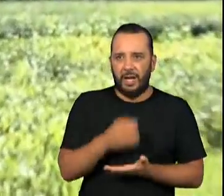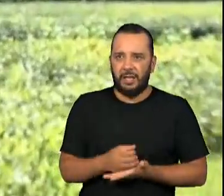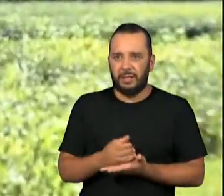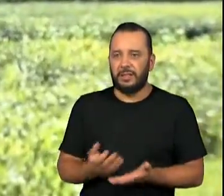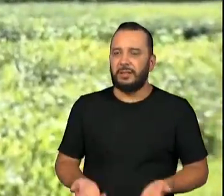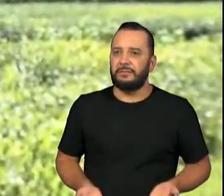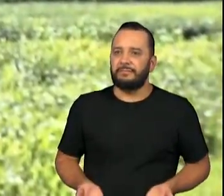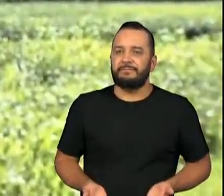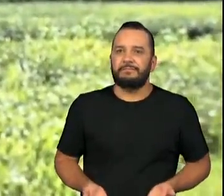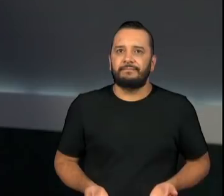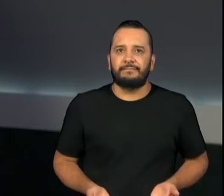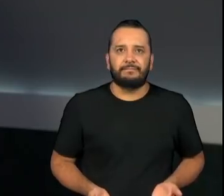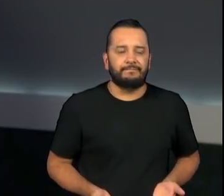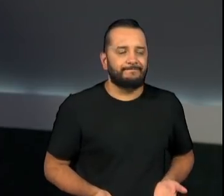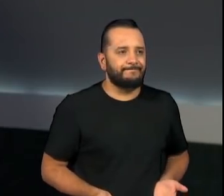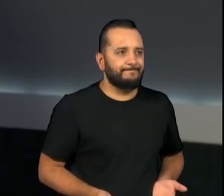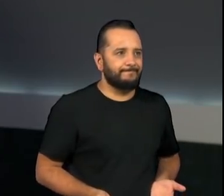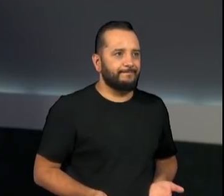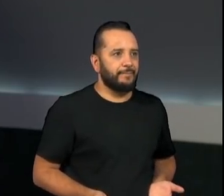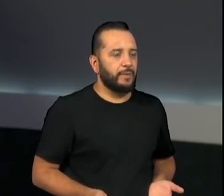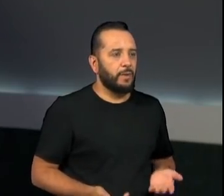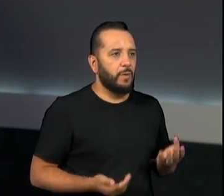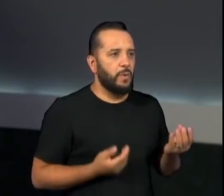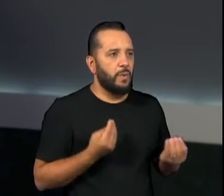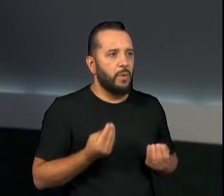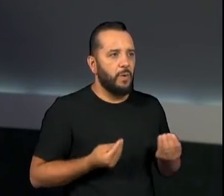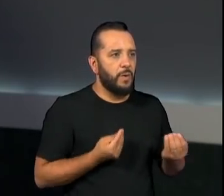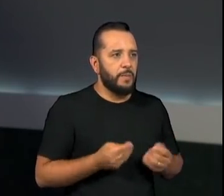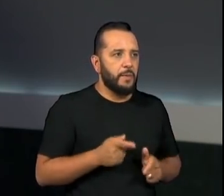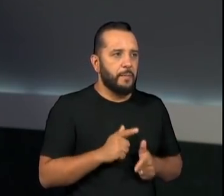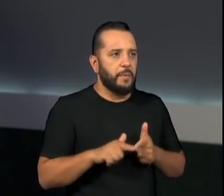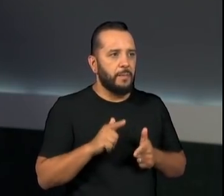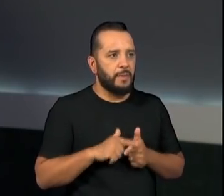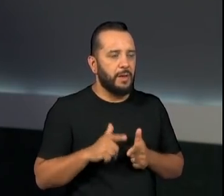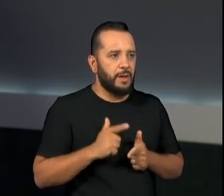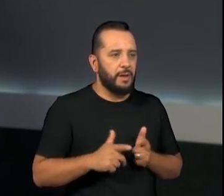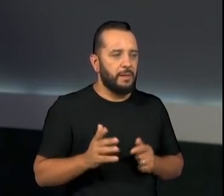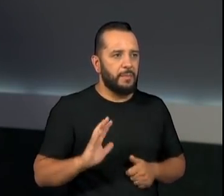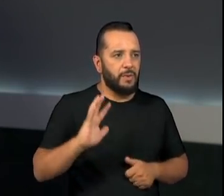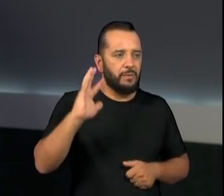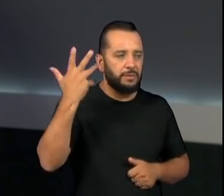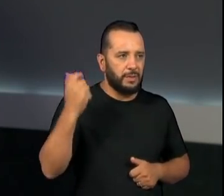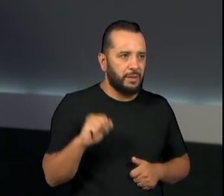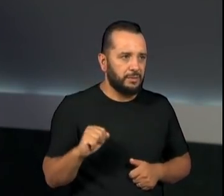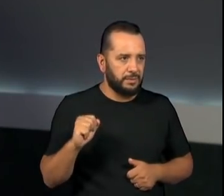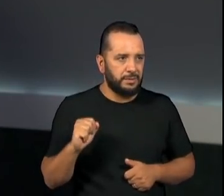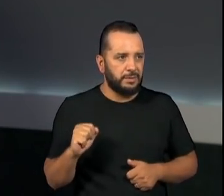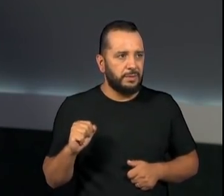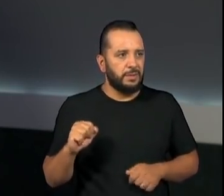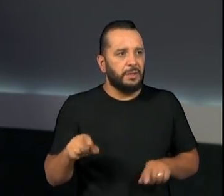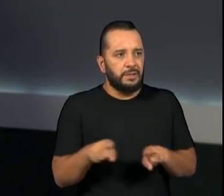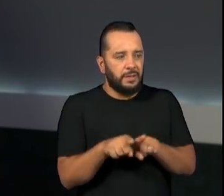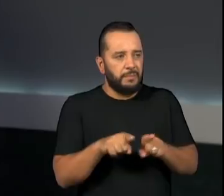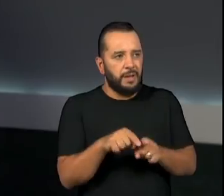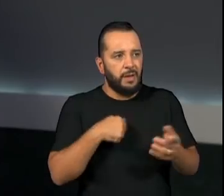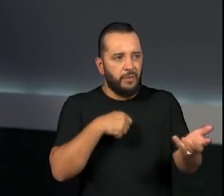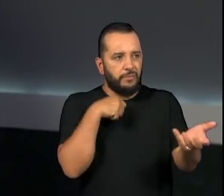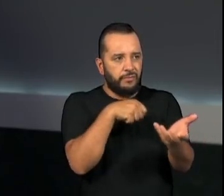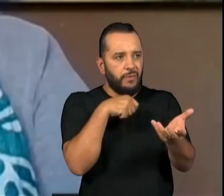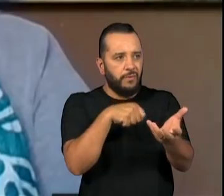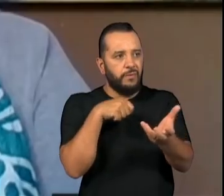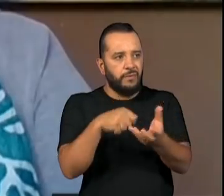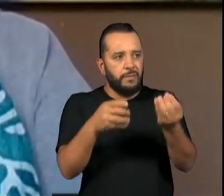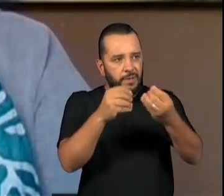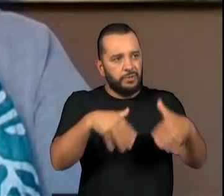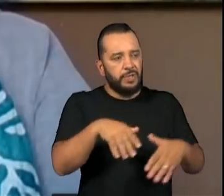Que tipos de problemas essa contaminação, esse envenenamento causa nos